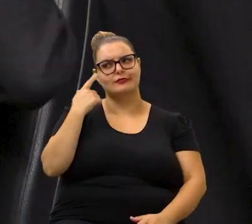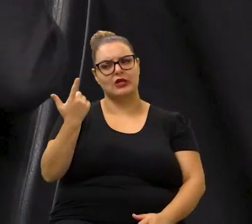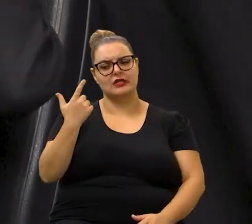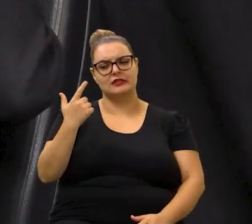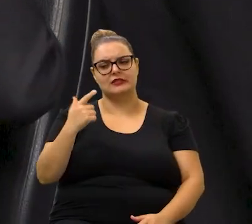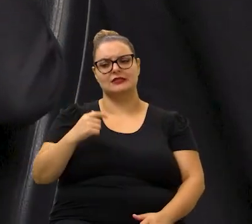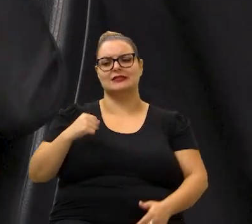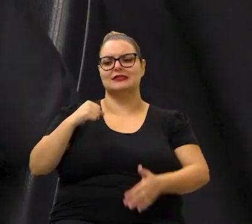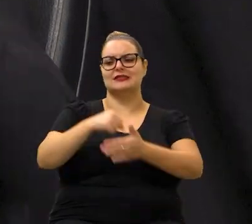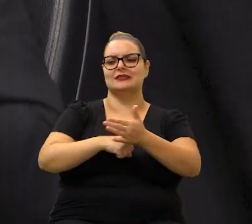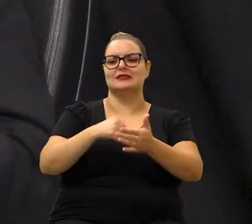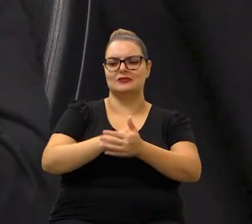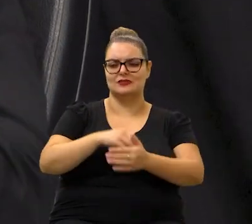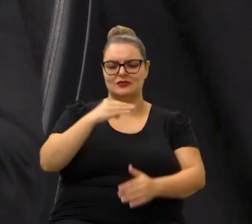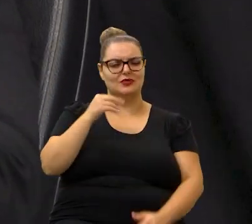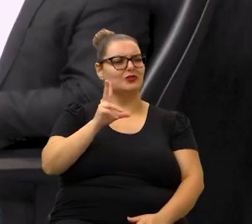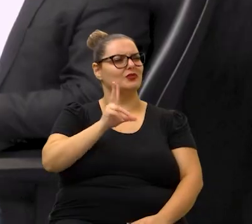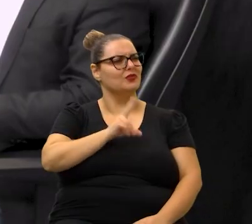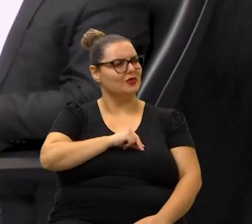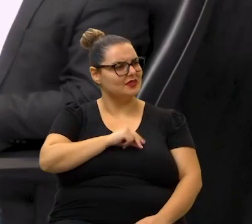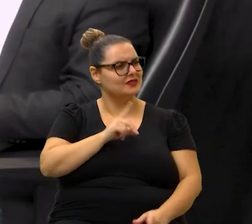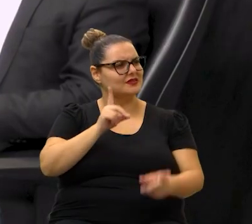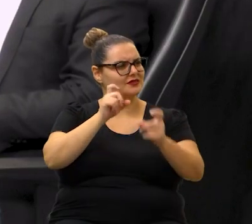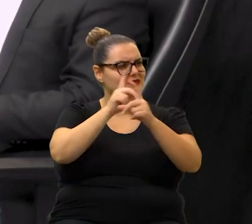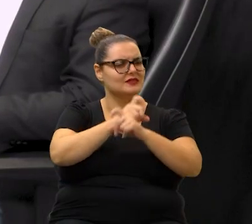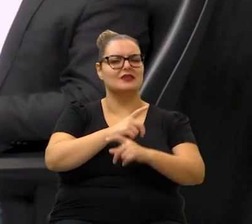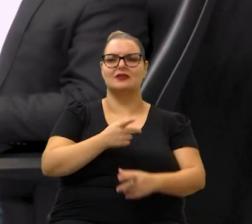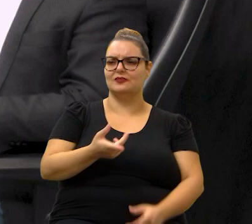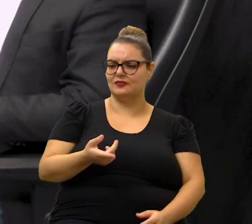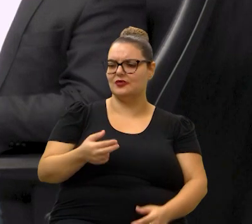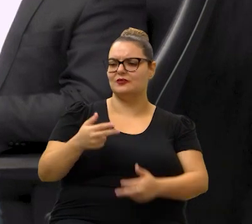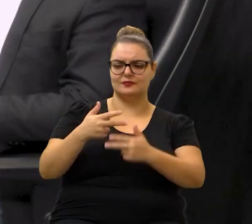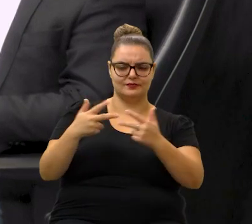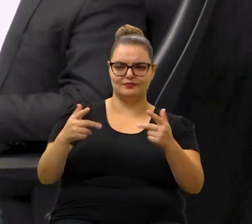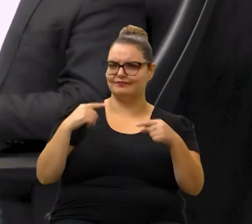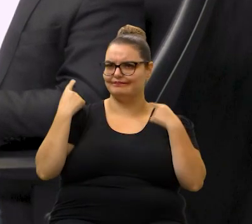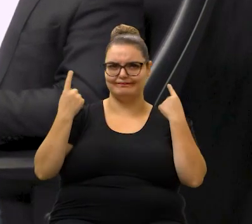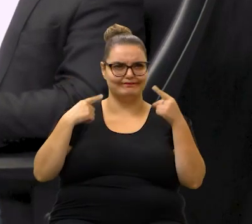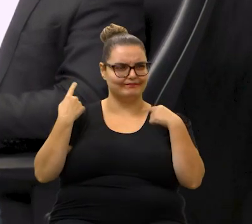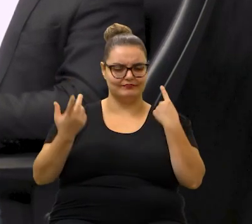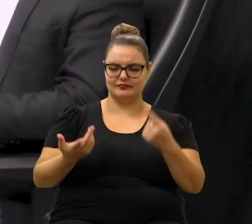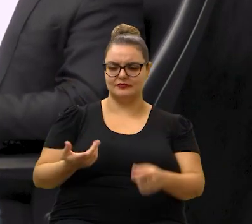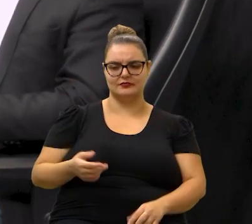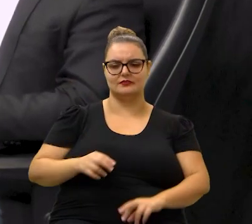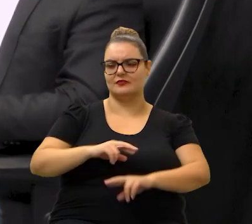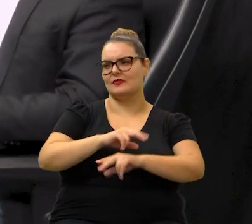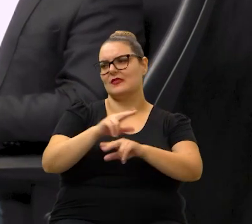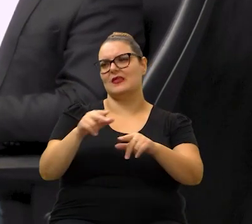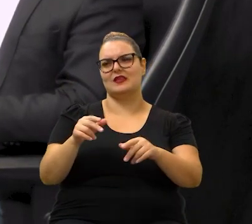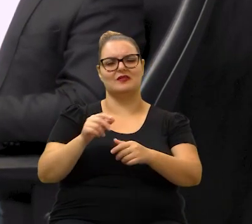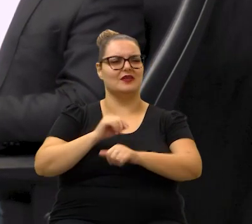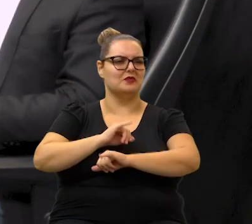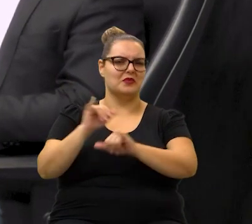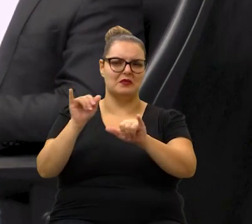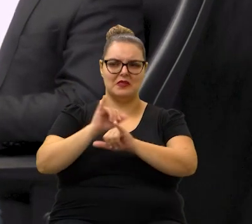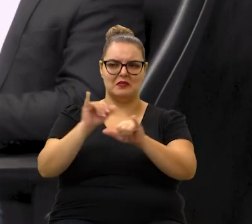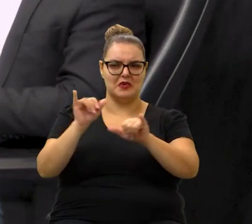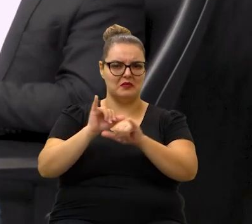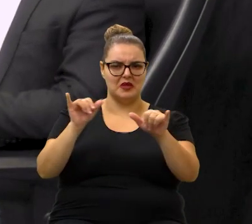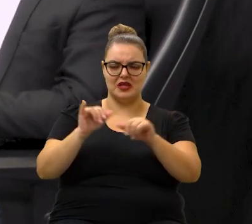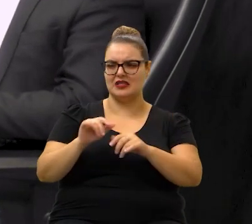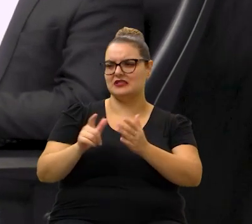luta dos funcionários a luta foi alvo de dezenas de reportagens na